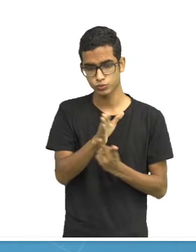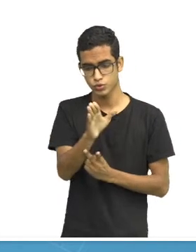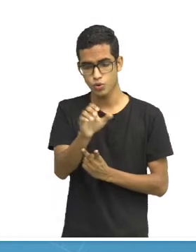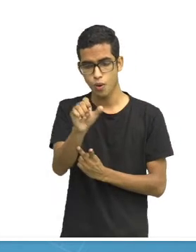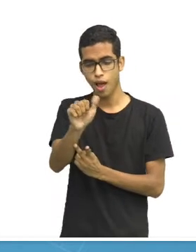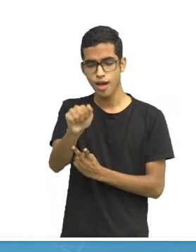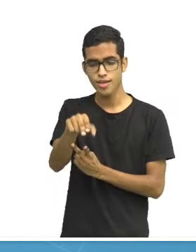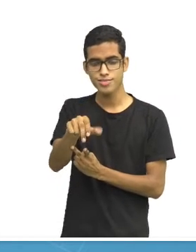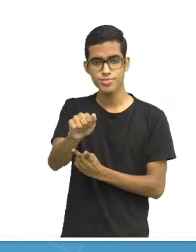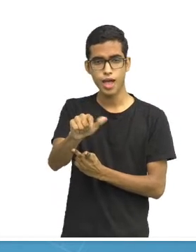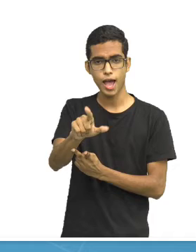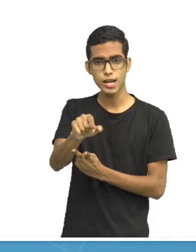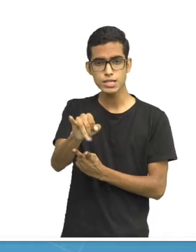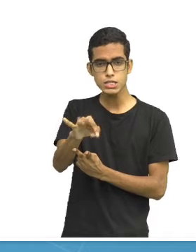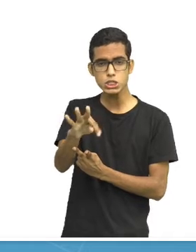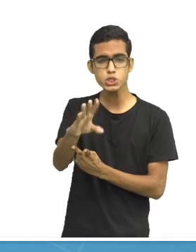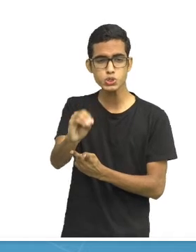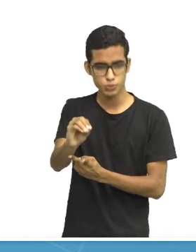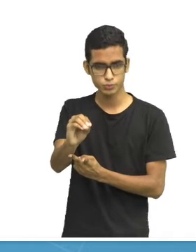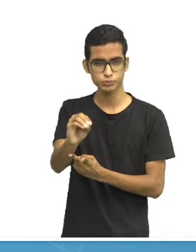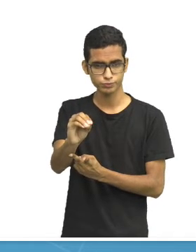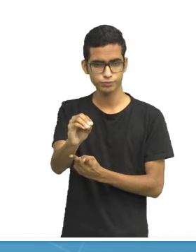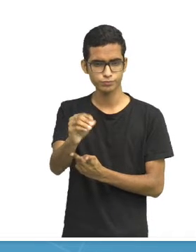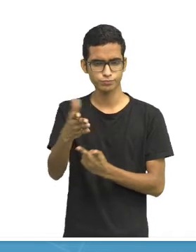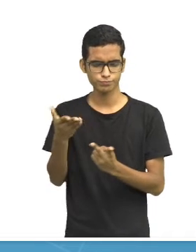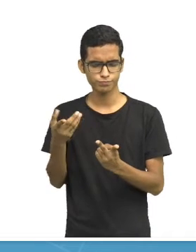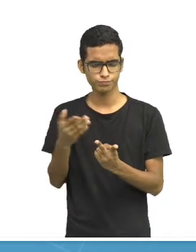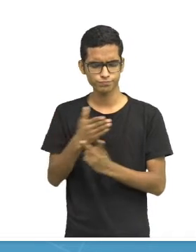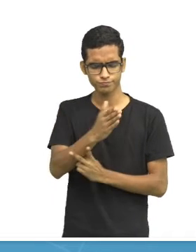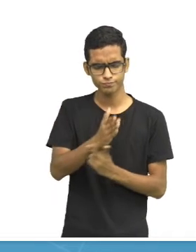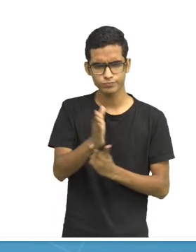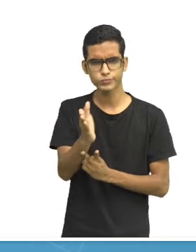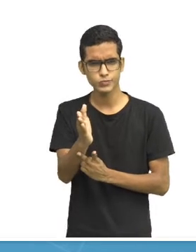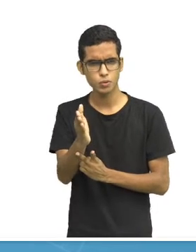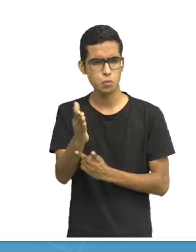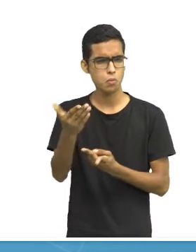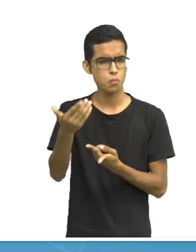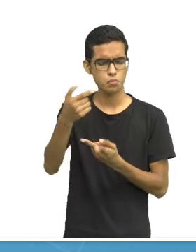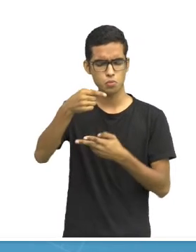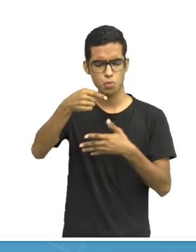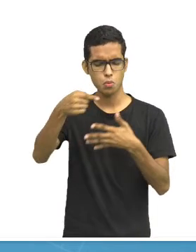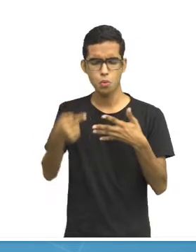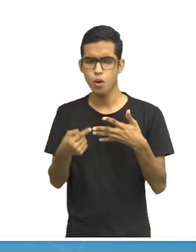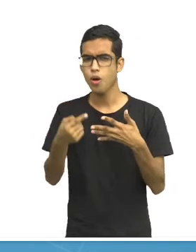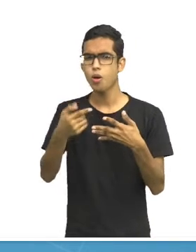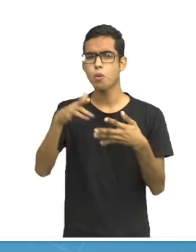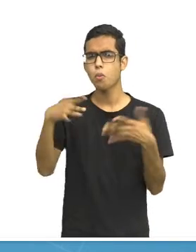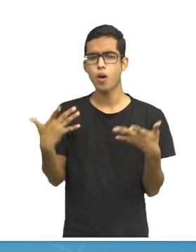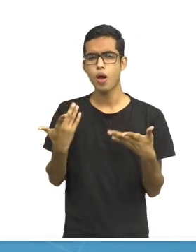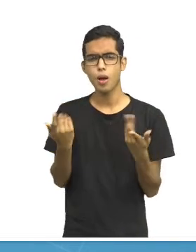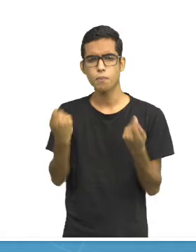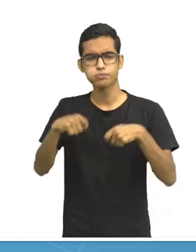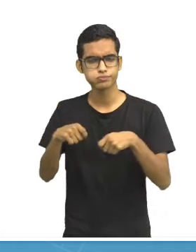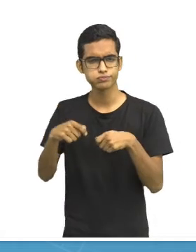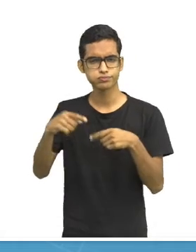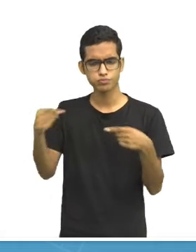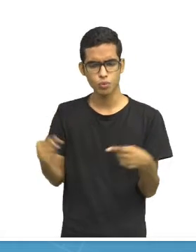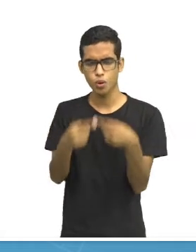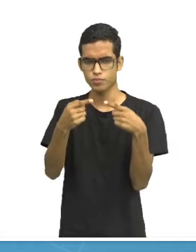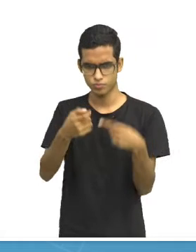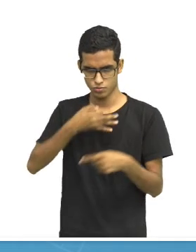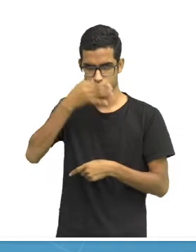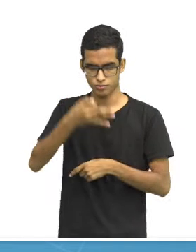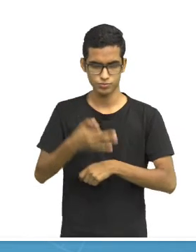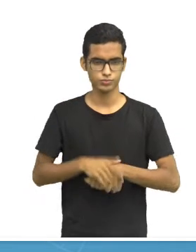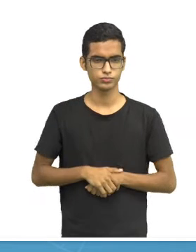desdobramentos, podemos afirmar, será se está correta a letra A? Vamos ver, tanto o cubismo sintético quanto